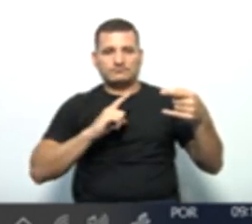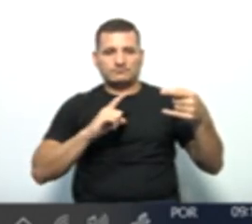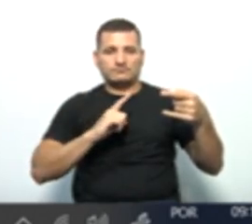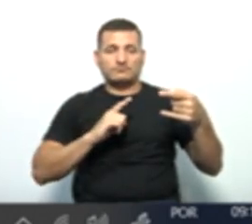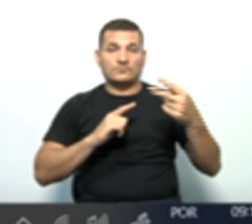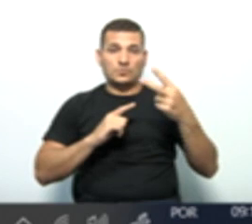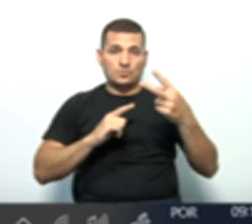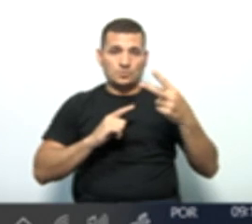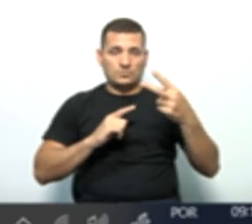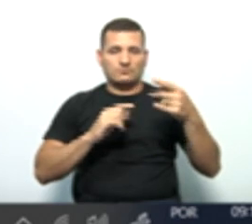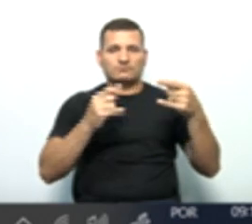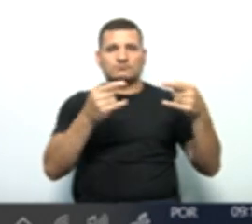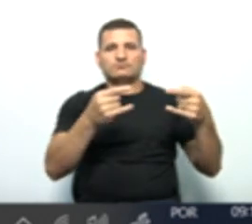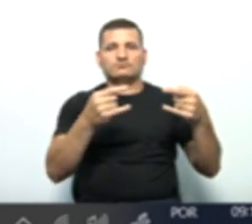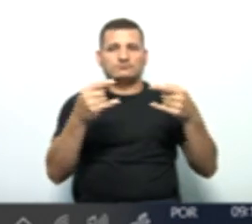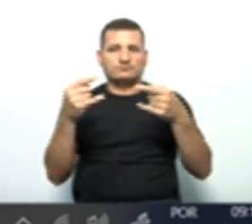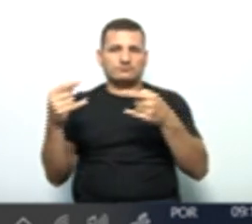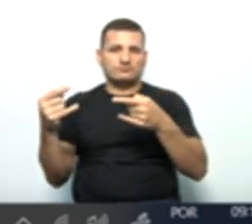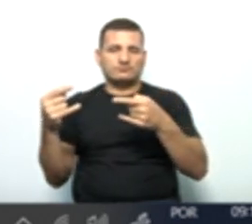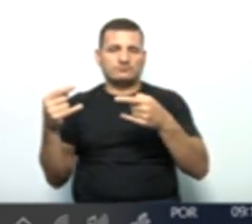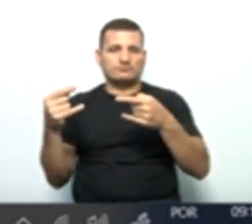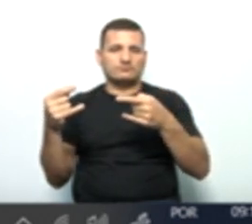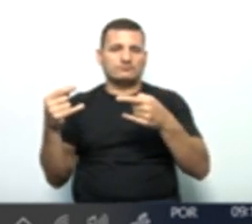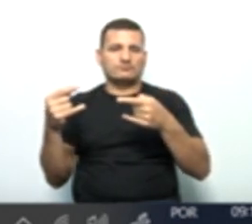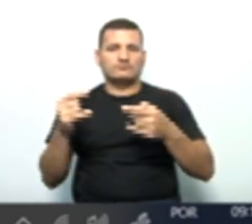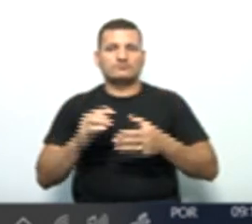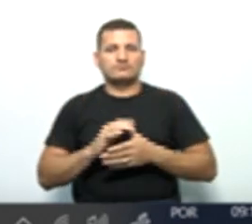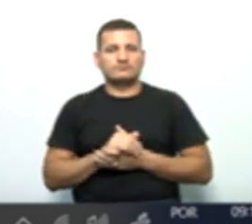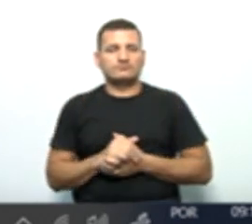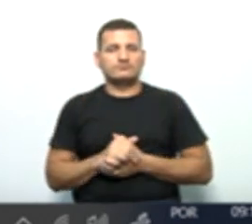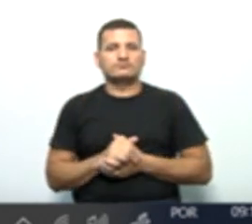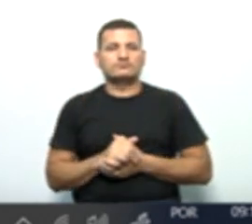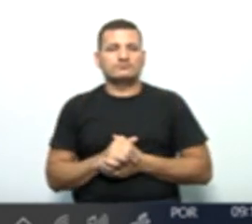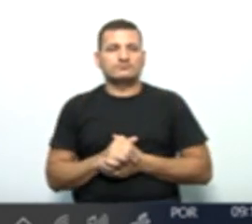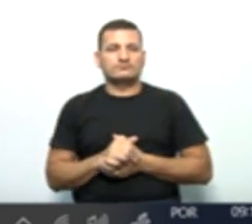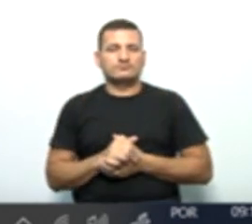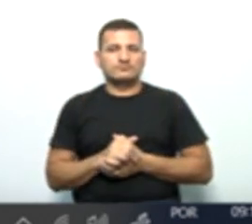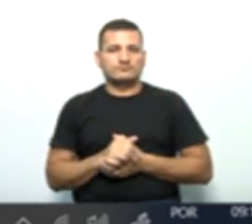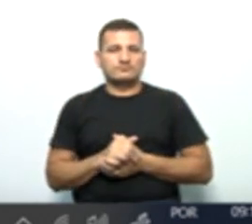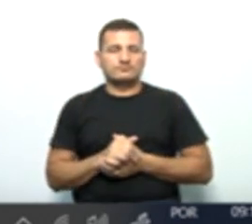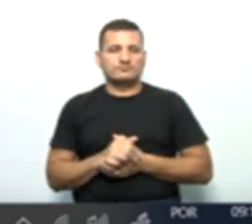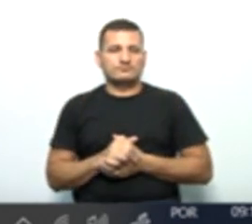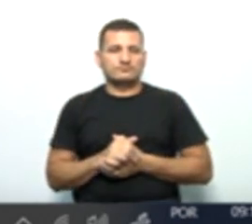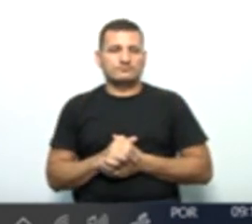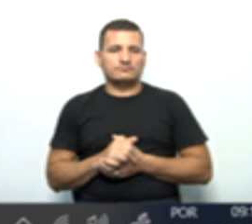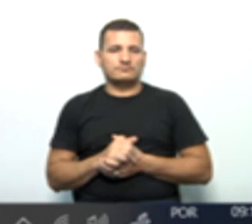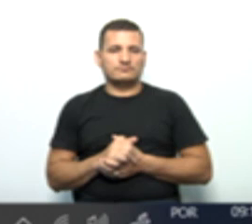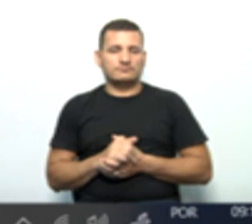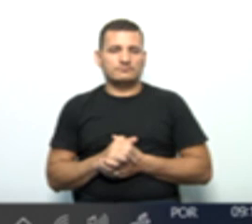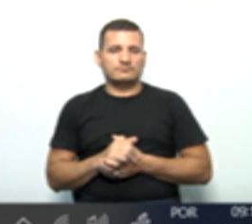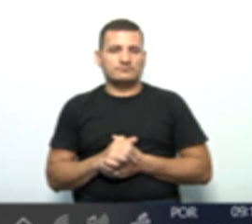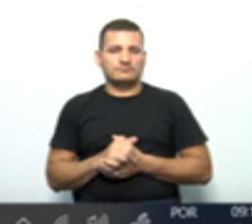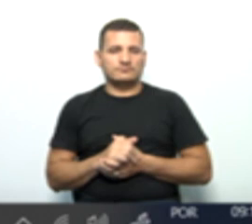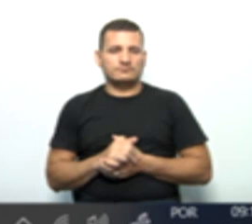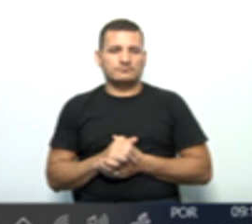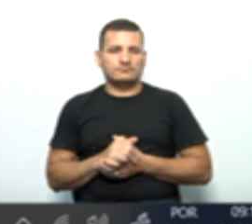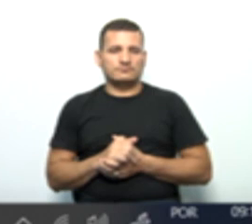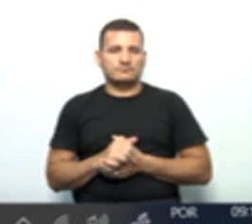2 listas. Tá vendo aqui? Tá, beleza, vamos continuar aqui. Aí, por exemplo, se eu colocar